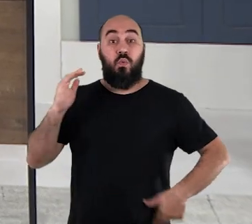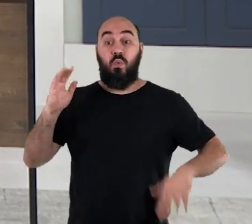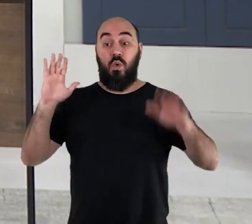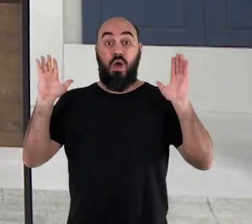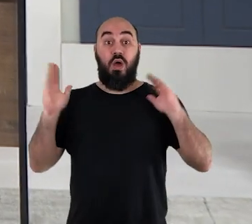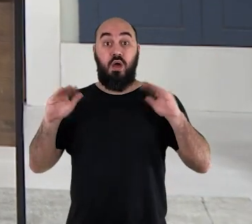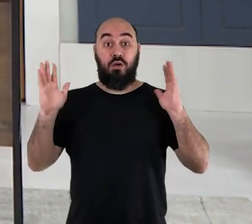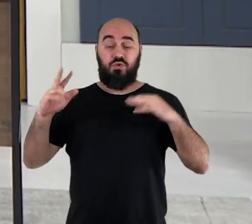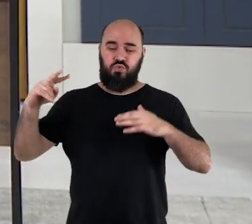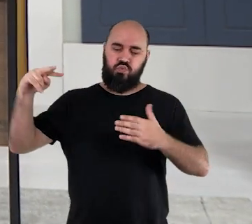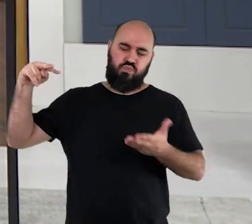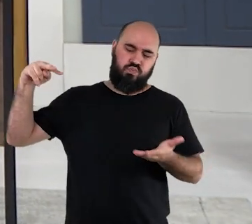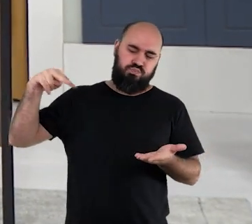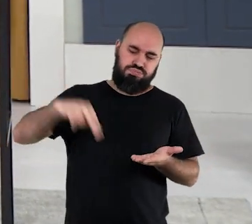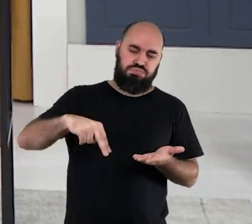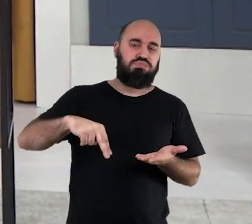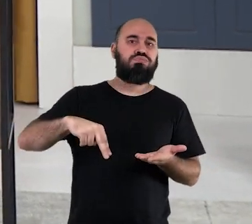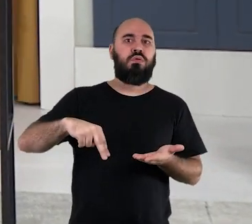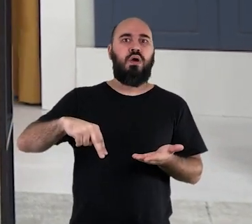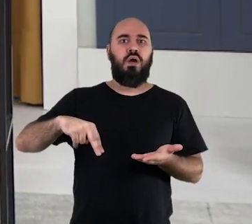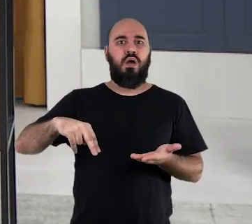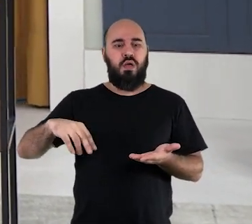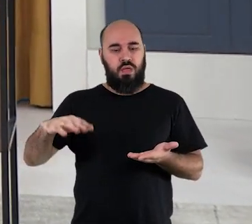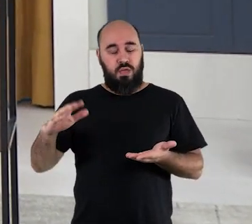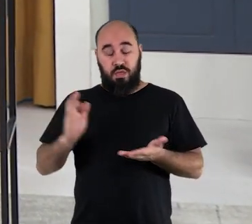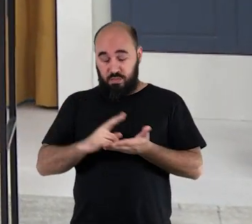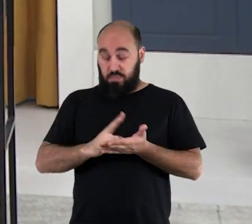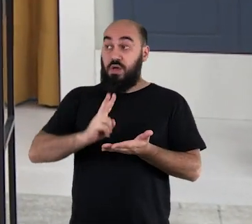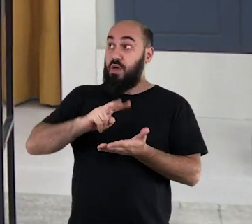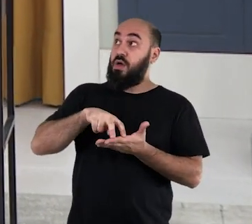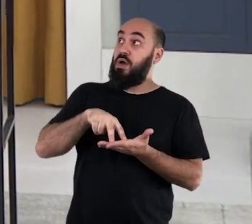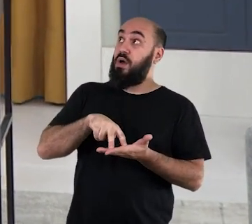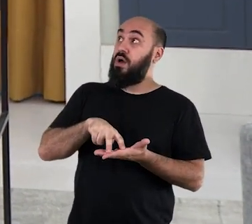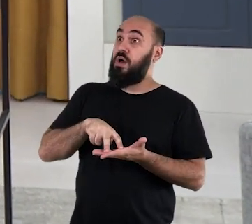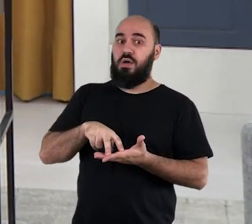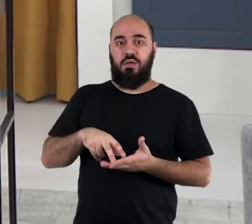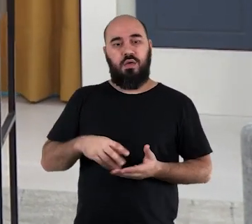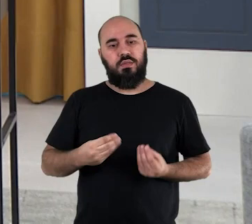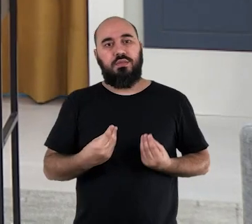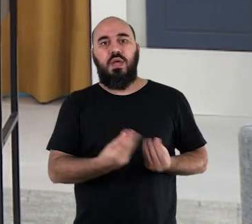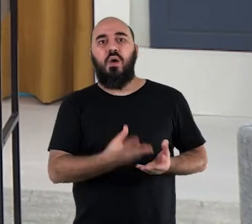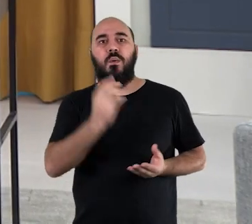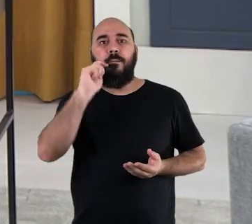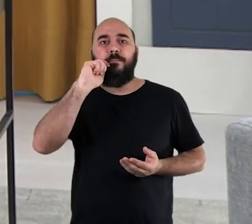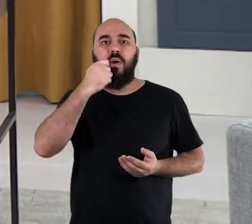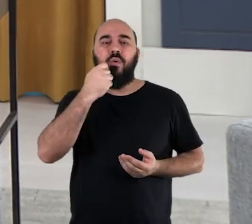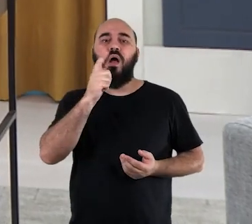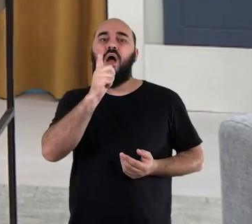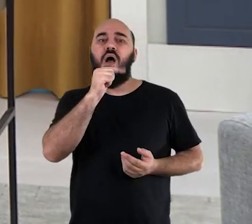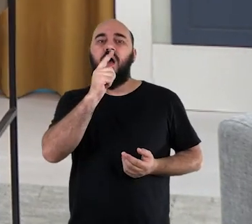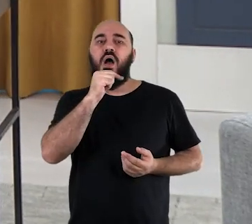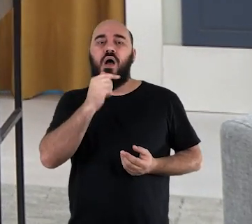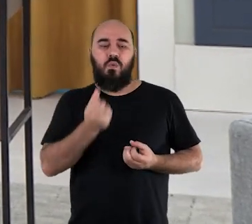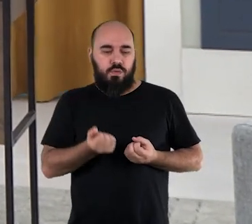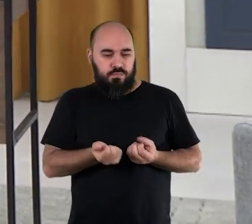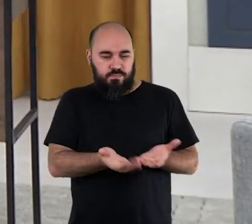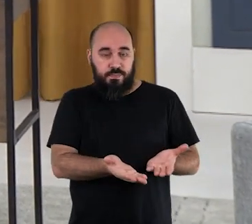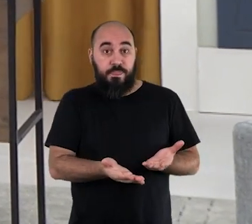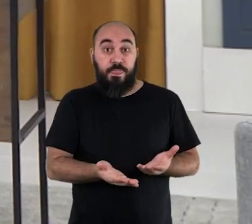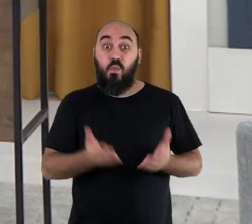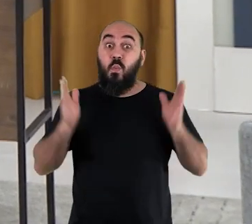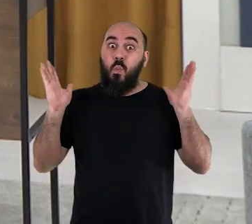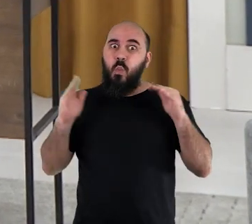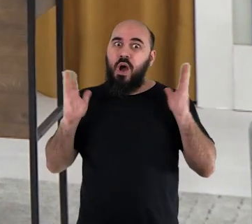acordou Elias e lhe ofereceu pão e água. Um anjo de Deus o acordou